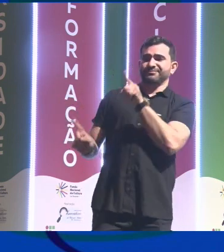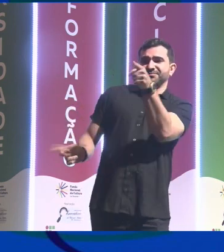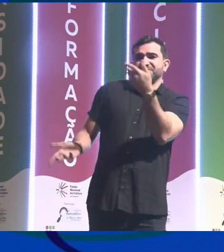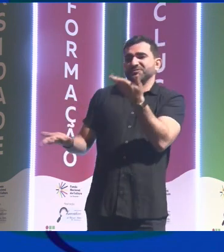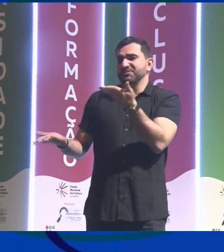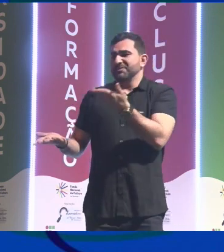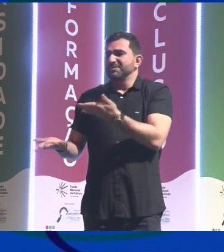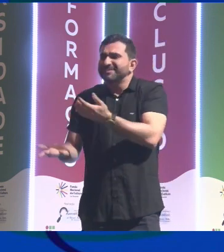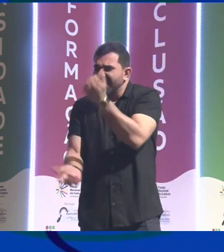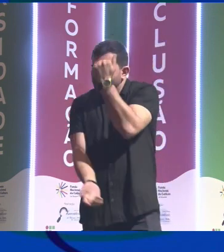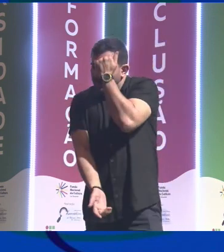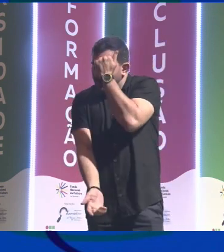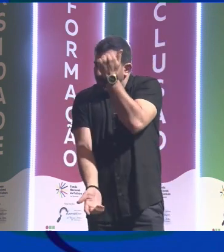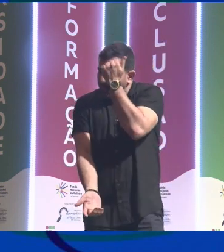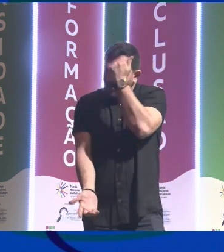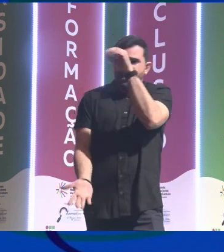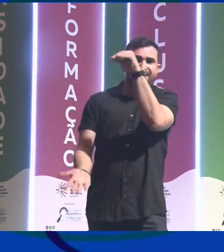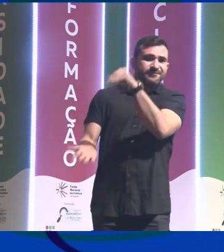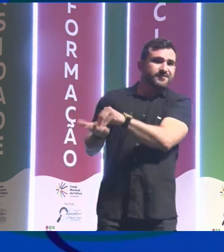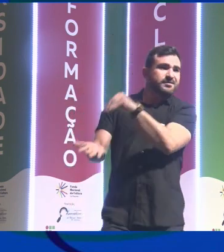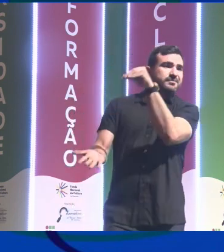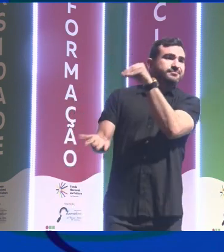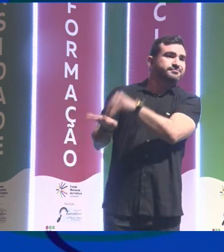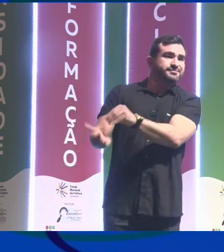diz inventar.